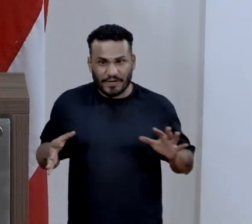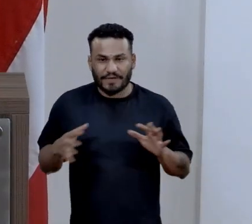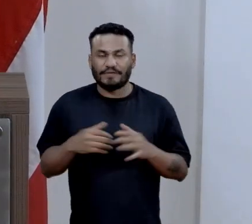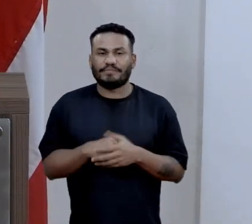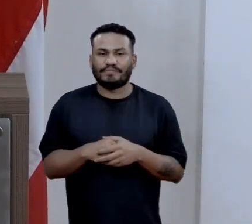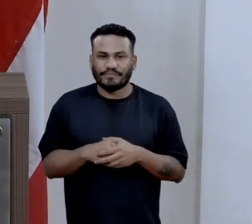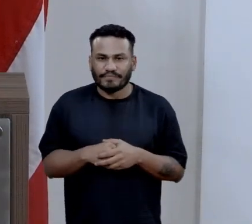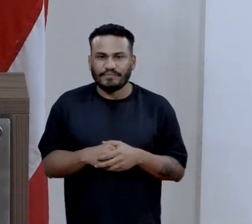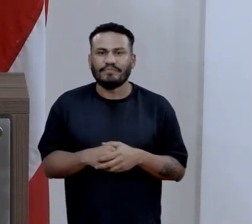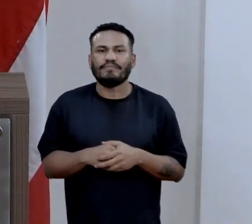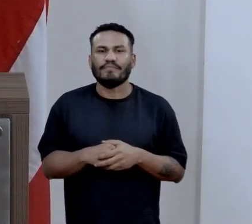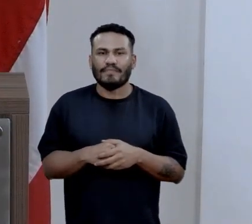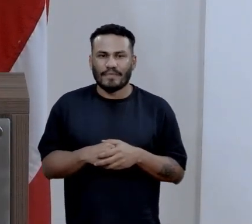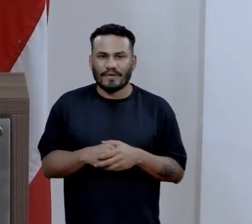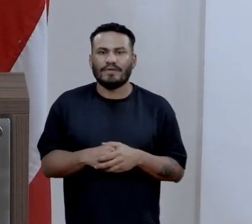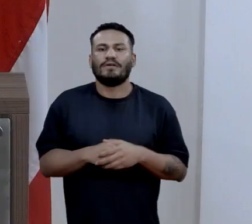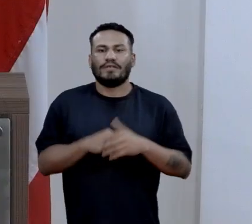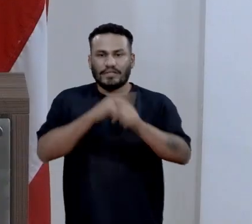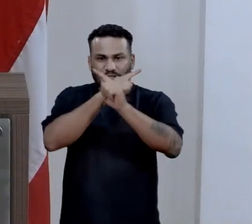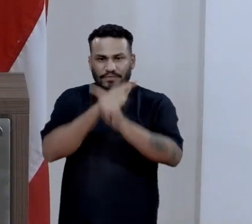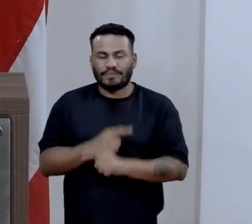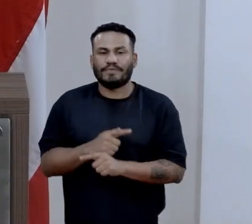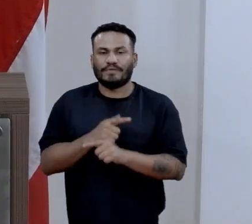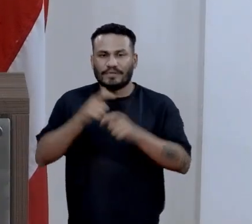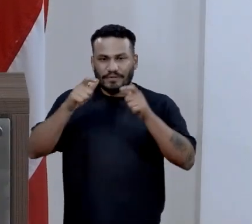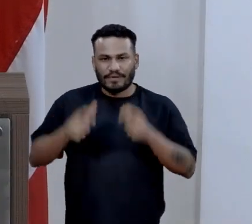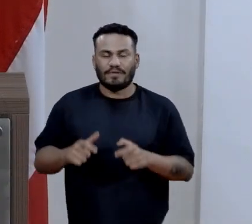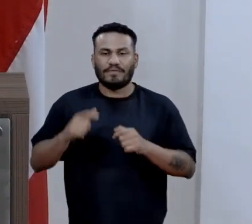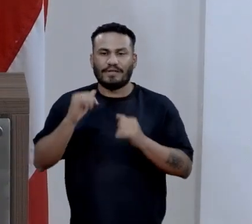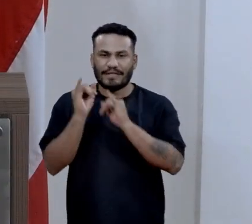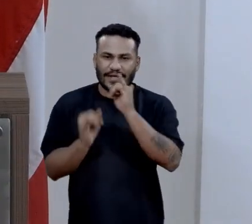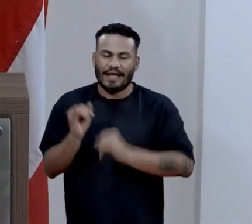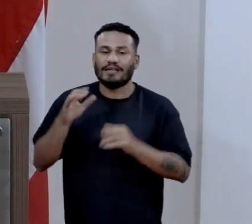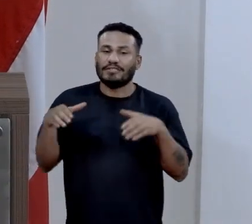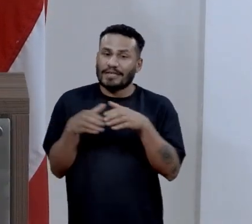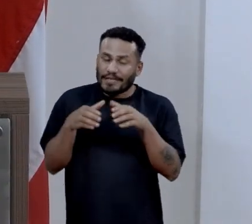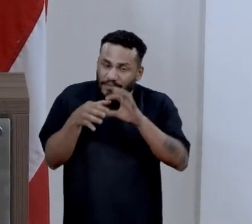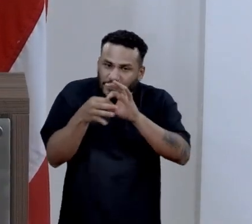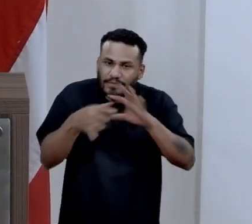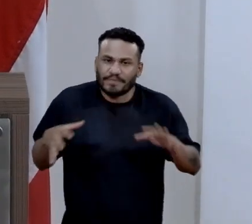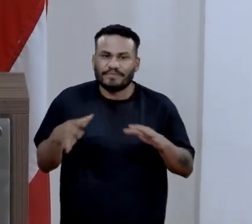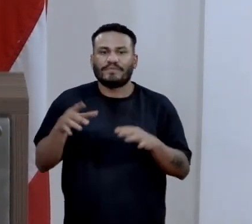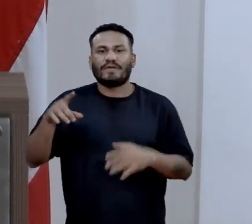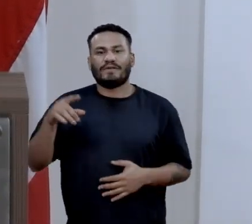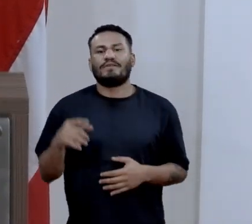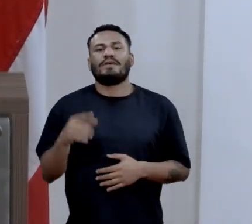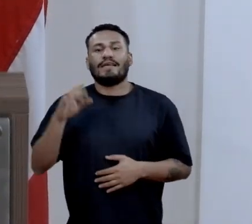disponíveis, né, na Liga dos Gincaneiros, na página da internet, as equipes estão disponibilizando,